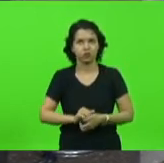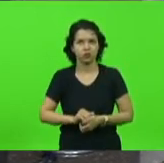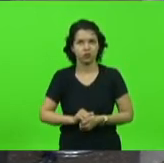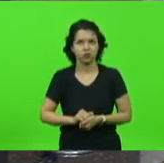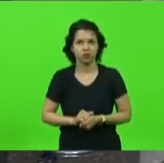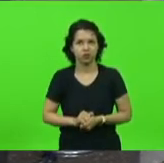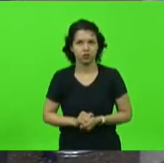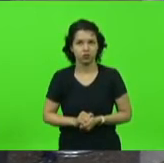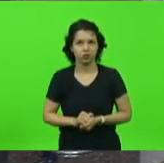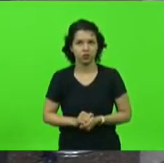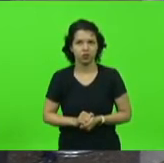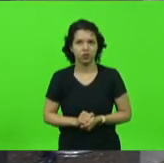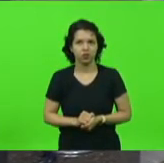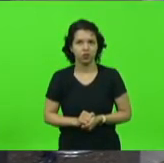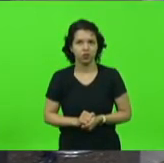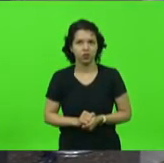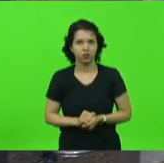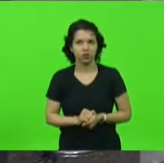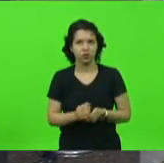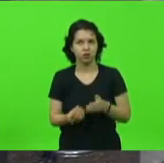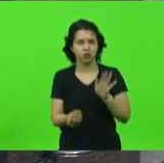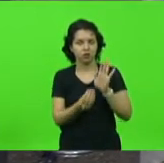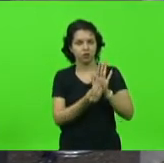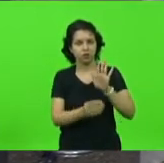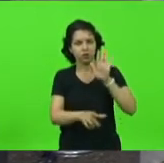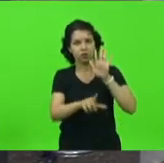Está na lei, está na lei,